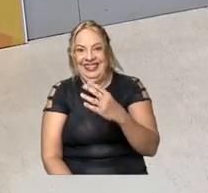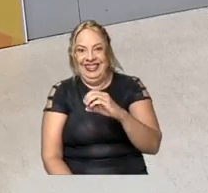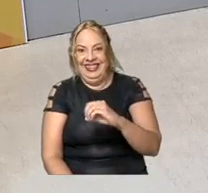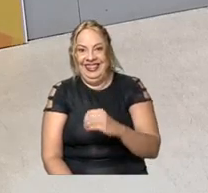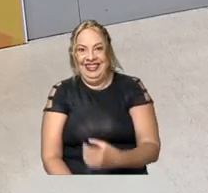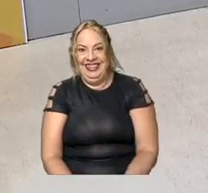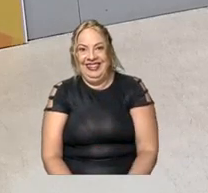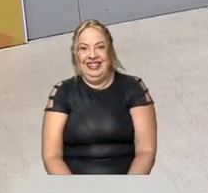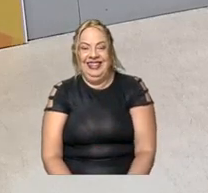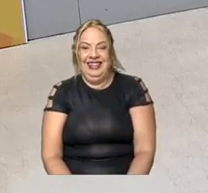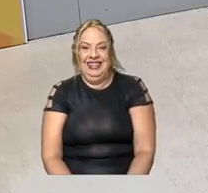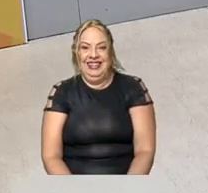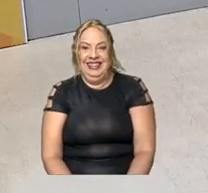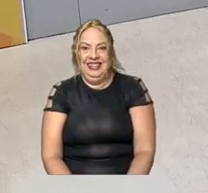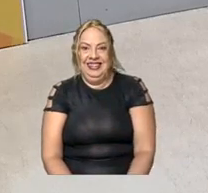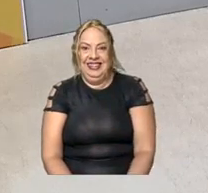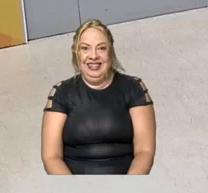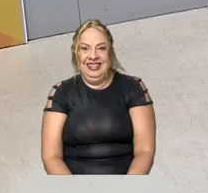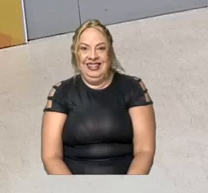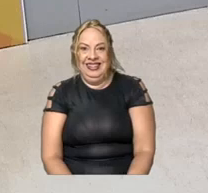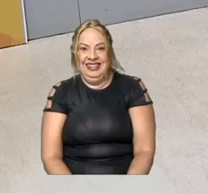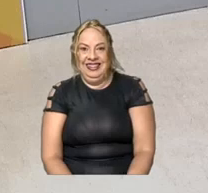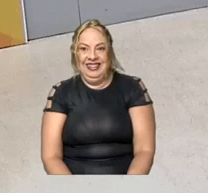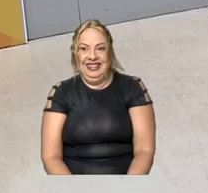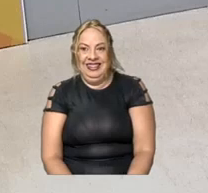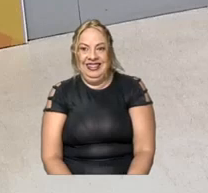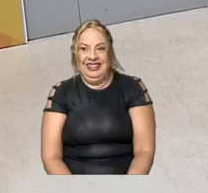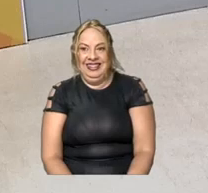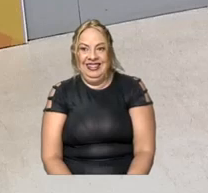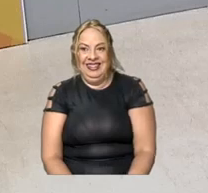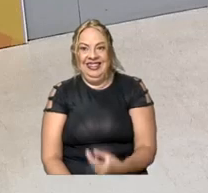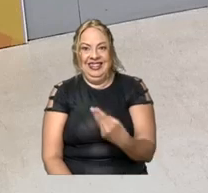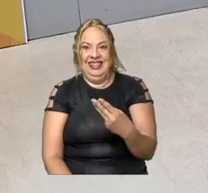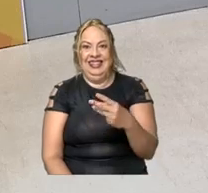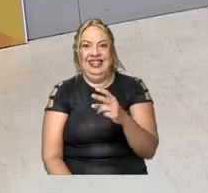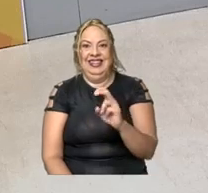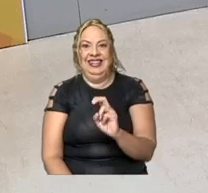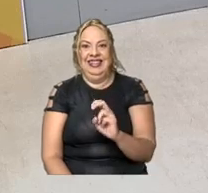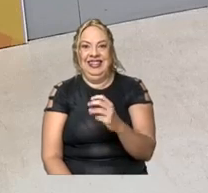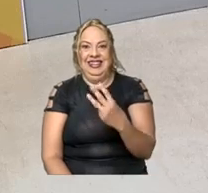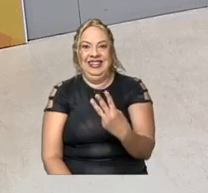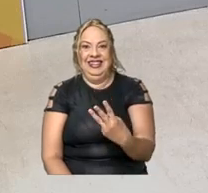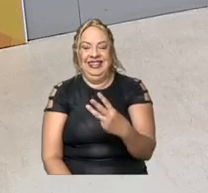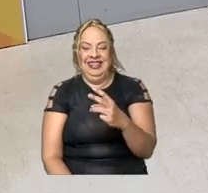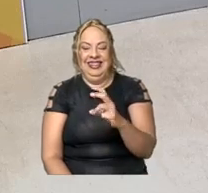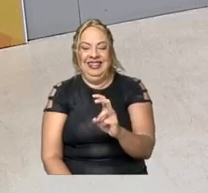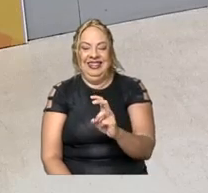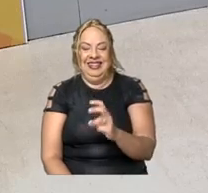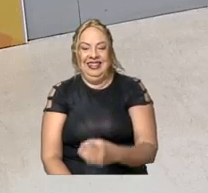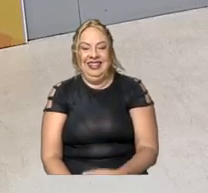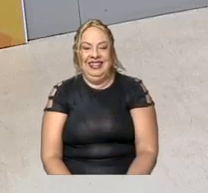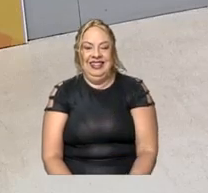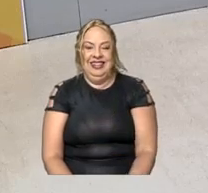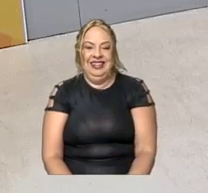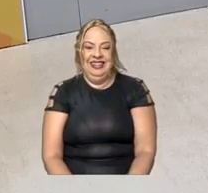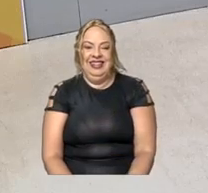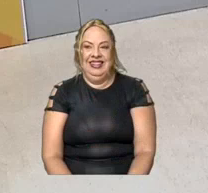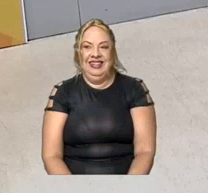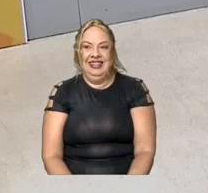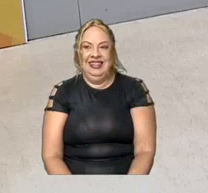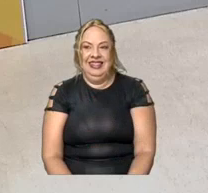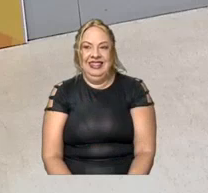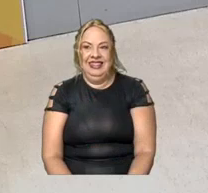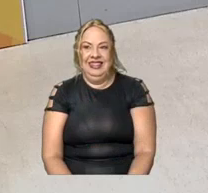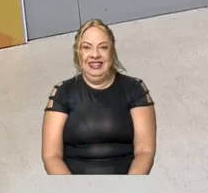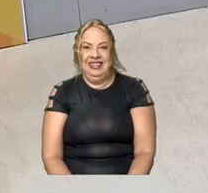40, 40, 40 subiu, sobe também número 35, 35, guarda